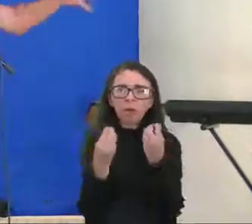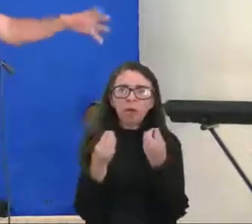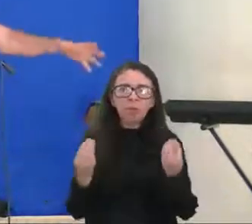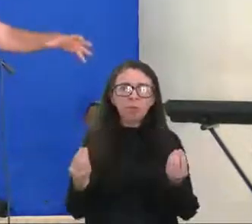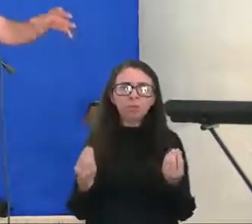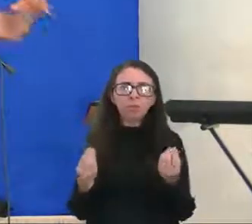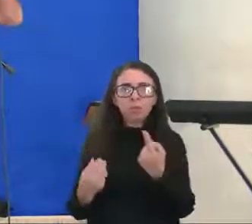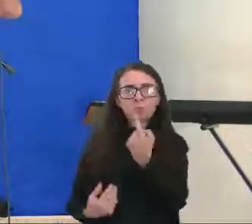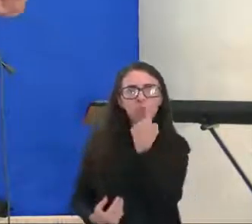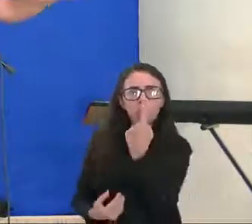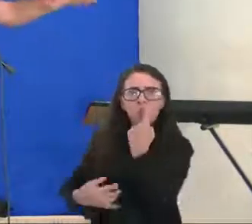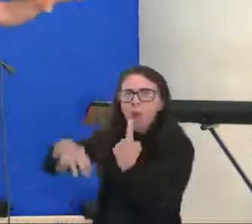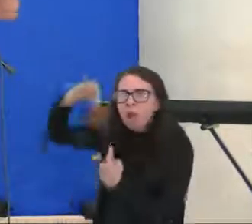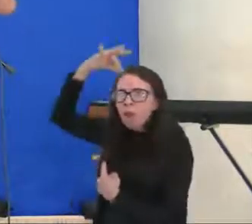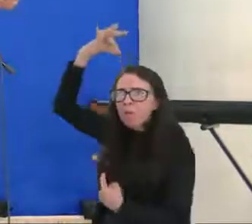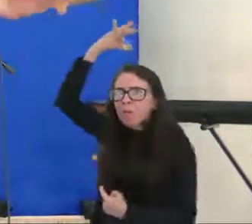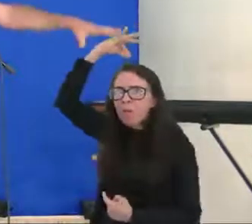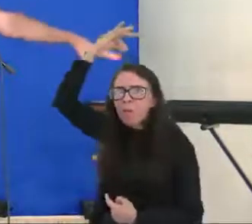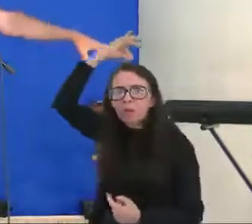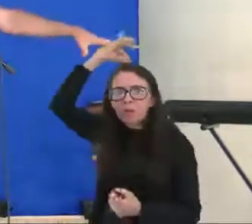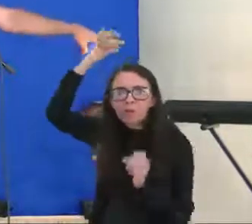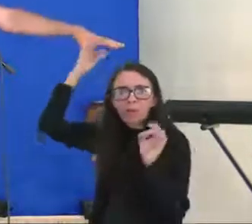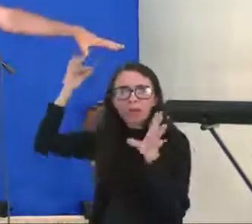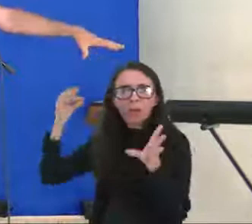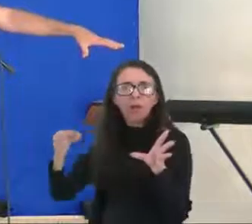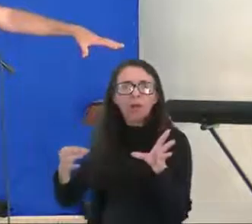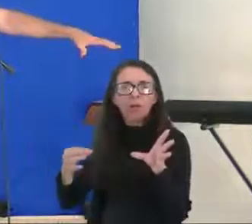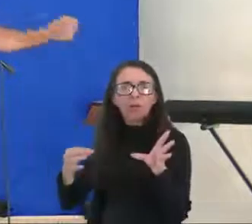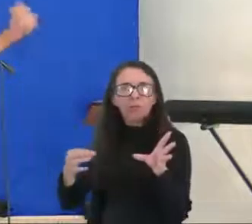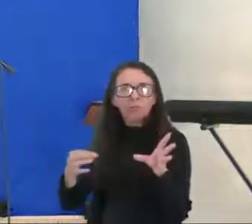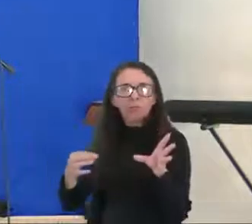dons de curar, os dons.